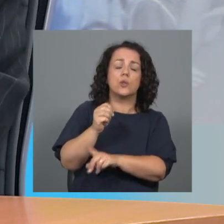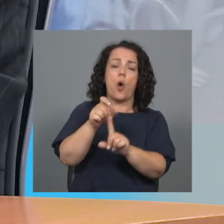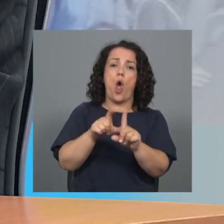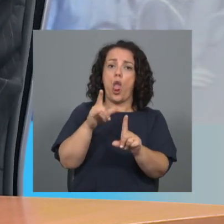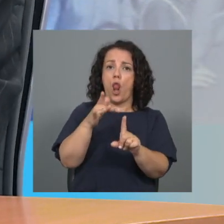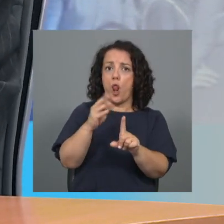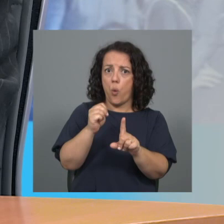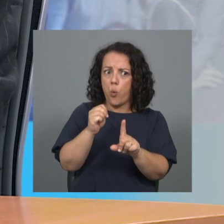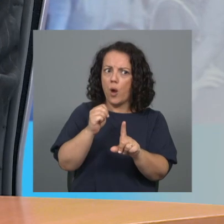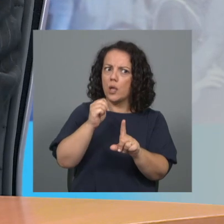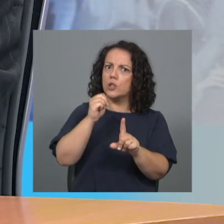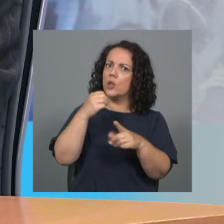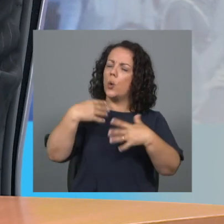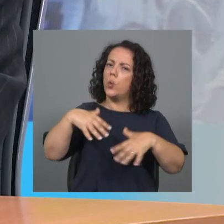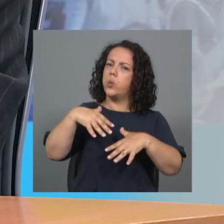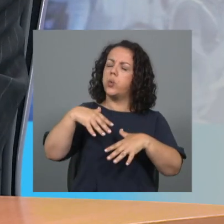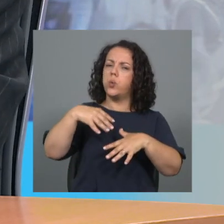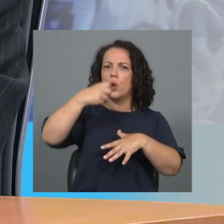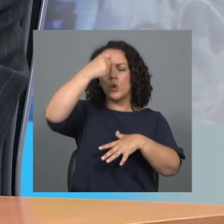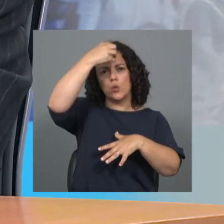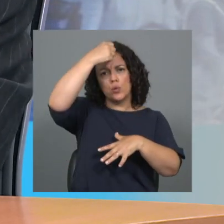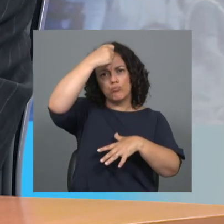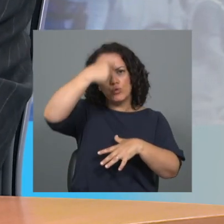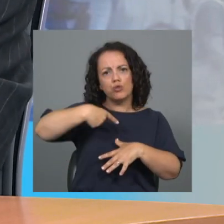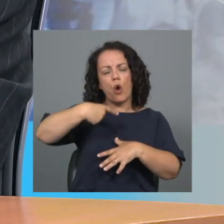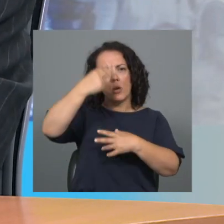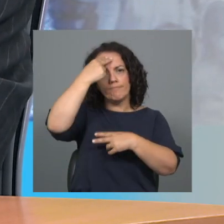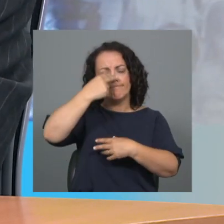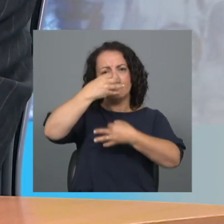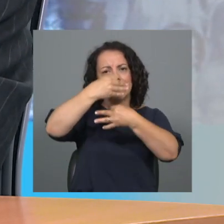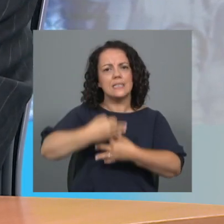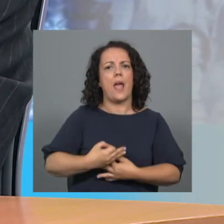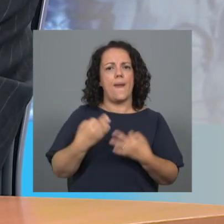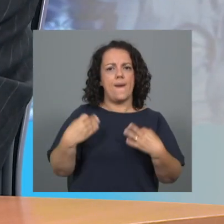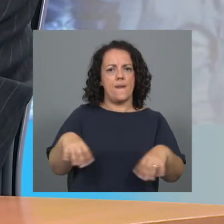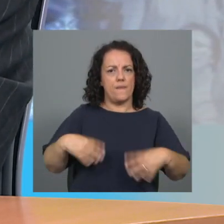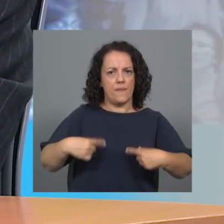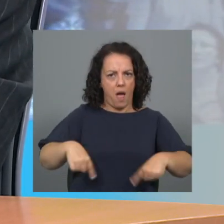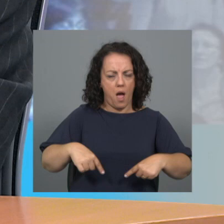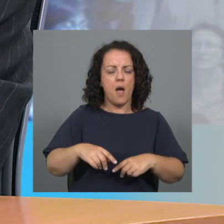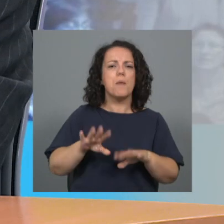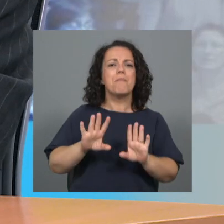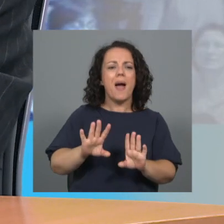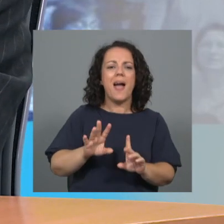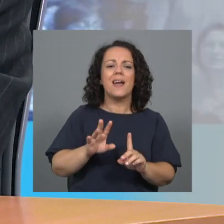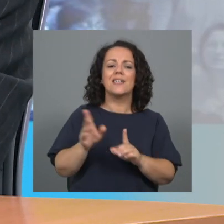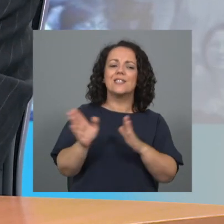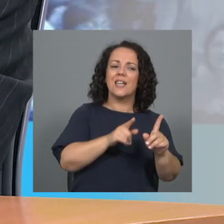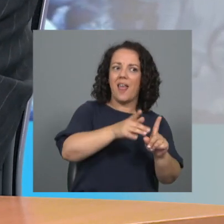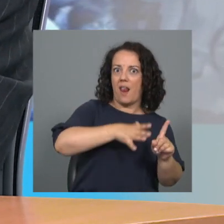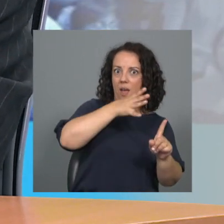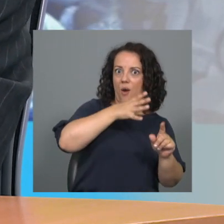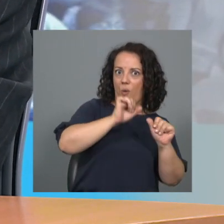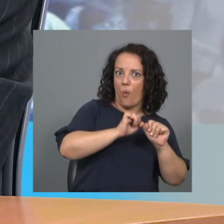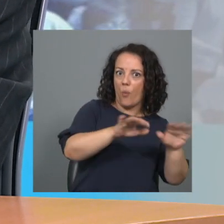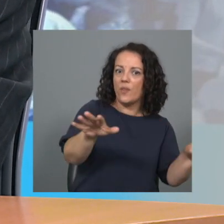muita seriedade histórica. Mas estou sim a querer destacar aquilo que o evangelista também quer destacar, que é a